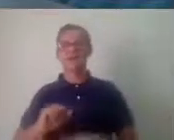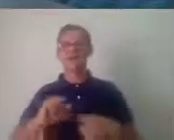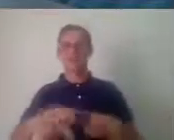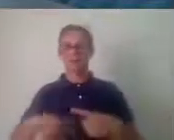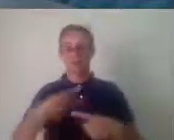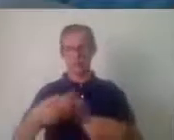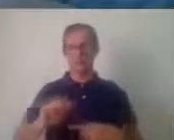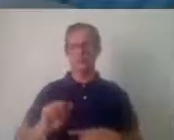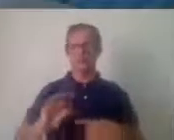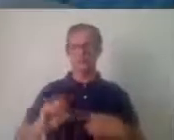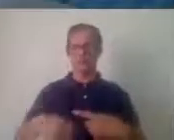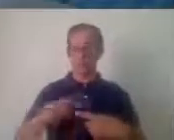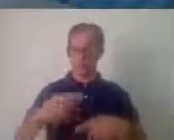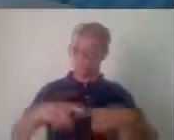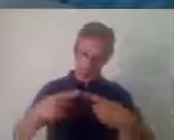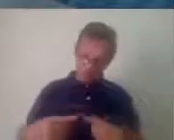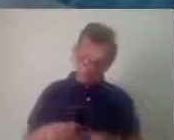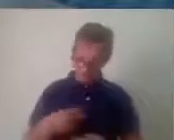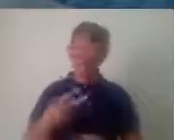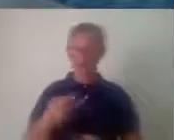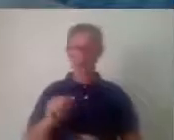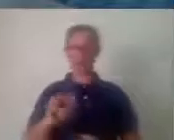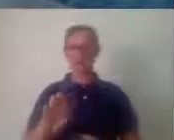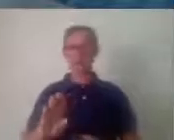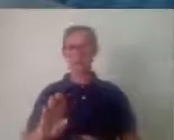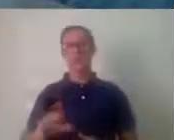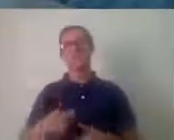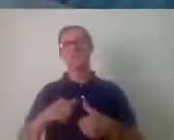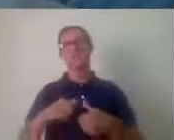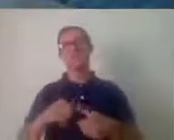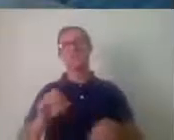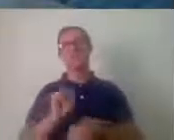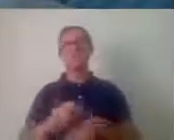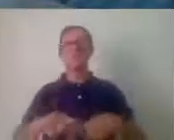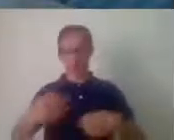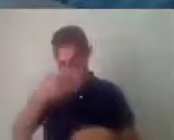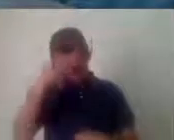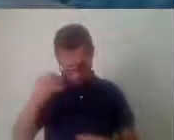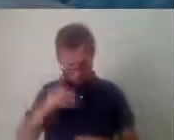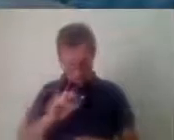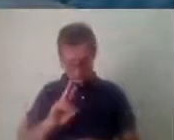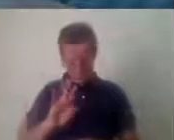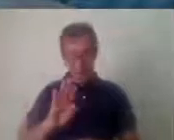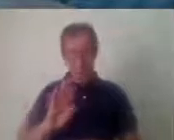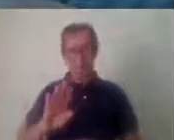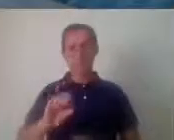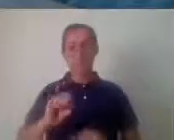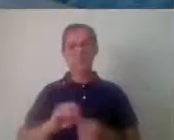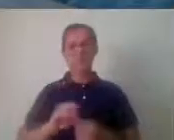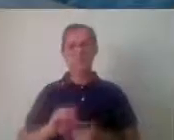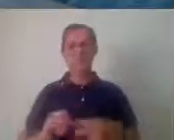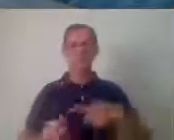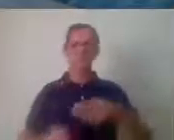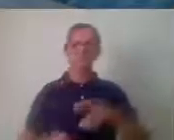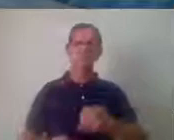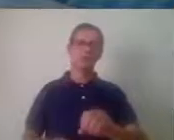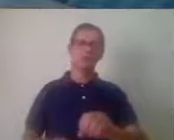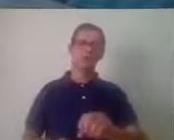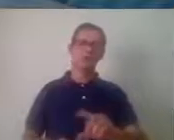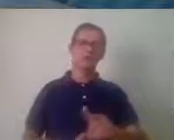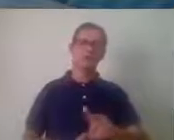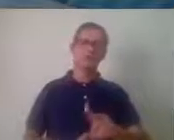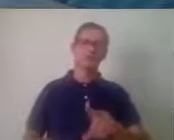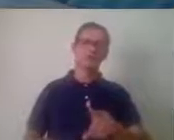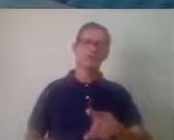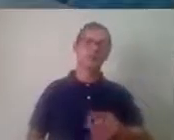b ao quadrado embora e o 2ab fica lá quietinho. Por quê? Porque esqueceu dele, porque não aplicou o produto notável, tá?